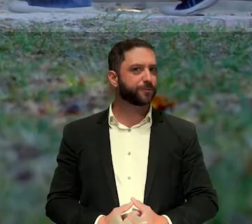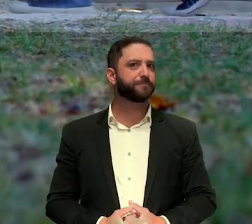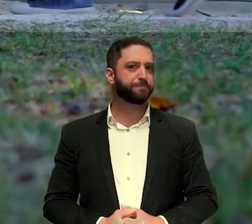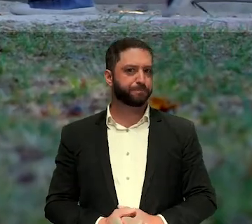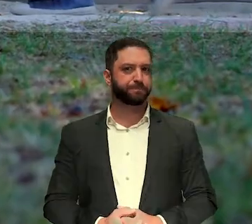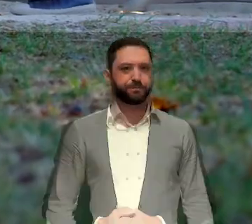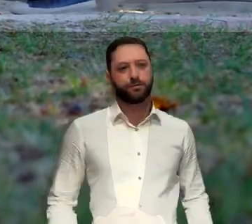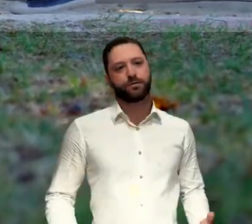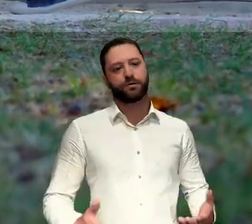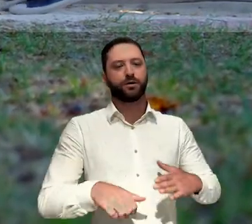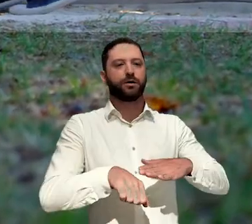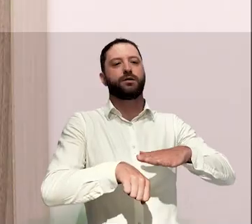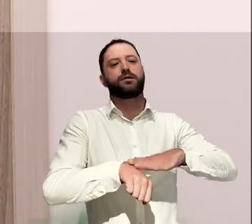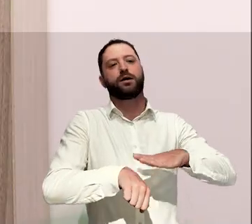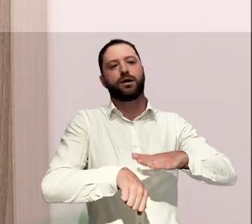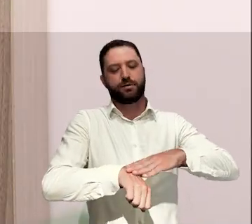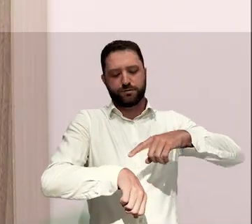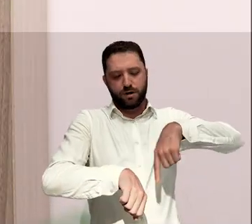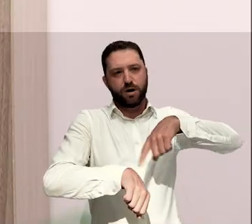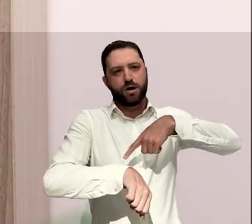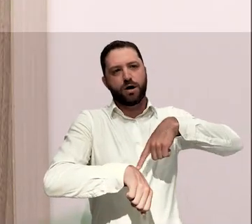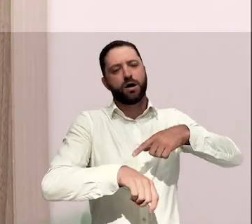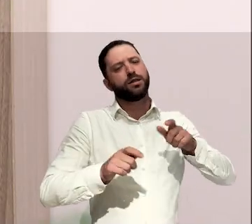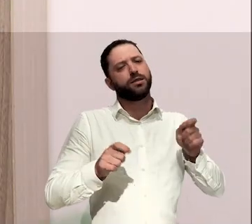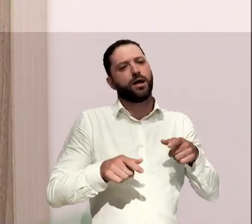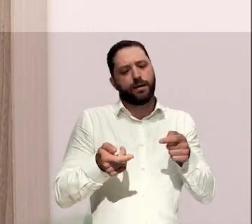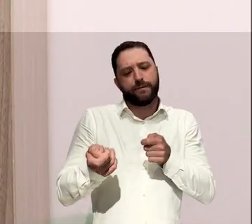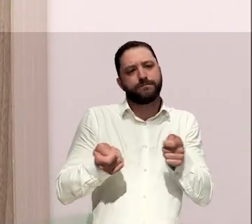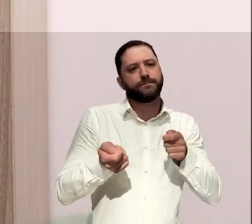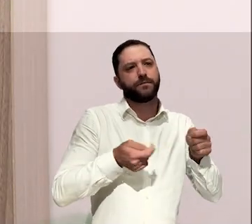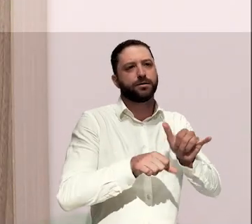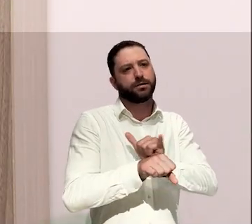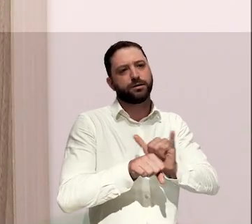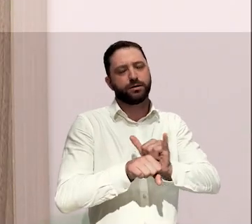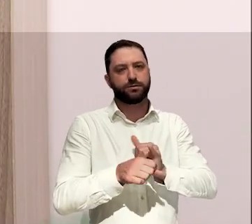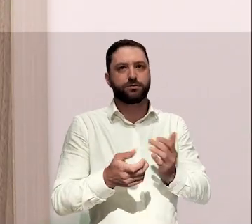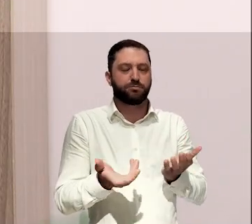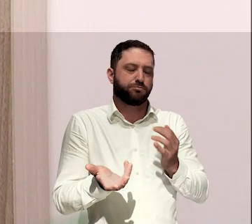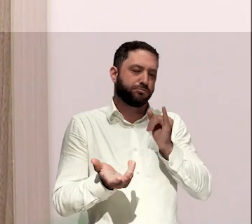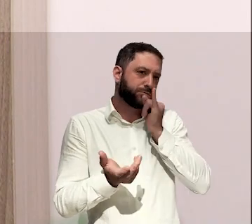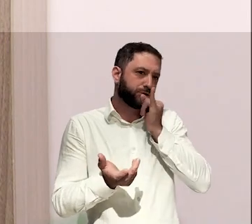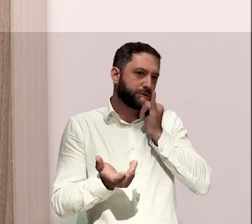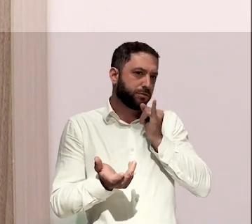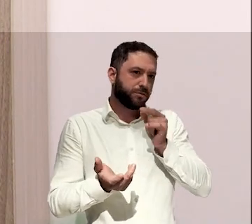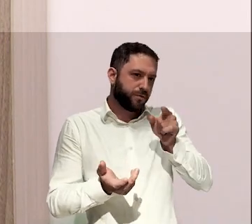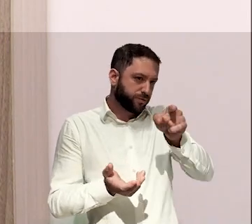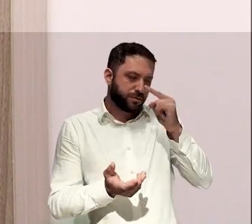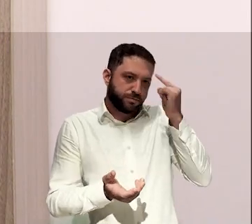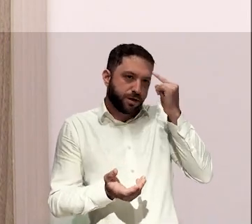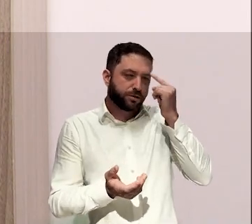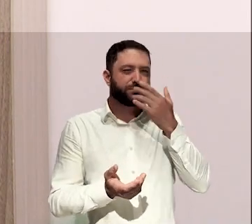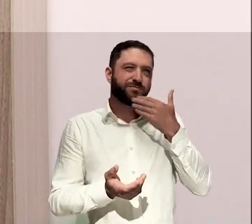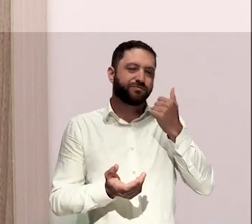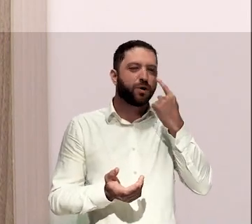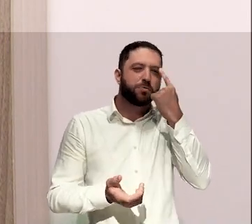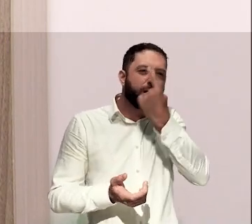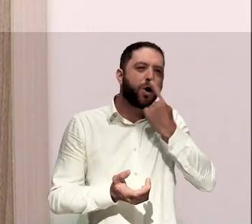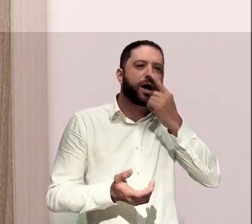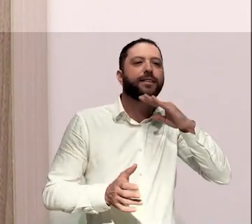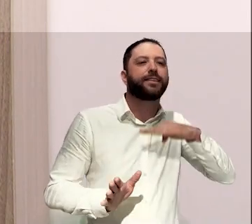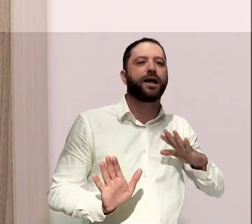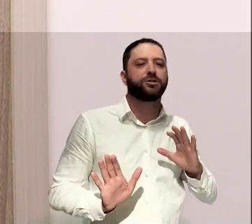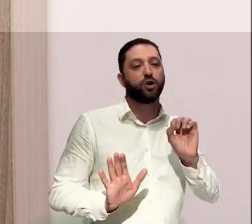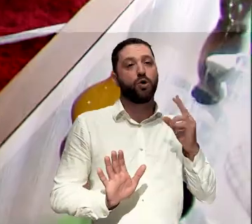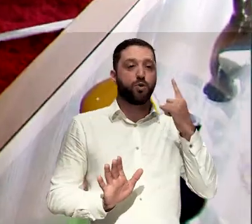baita desafio. O uso desse tempo pode ser negociado. Então, se você considera que vale a mais deixar 1 hora à